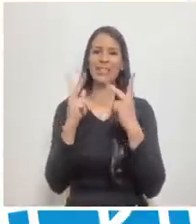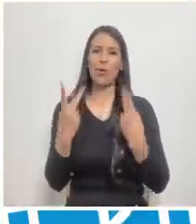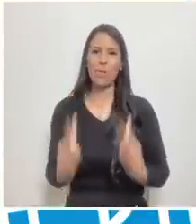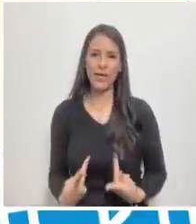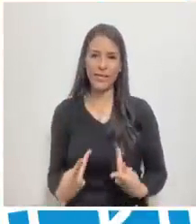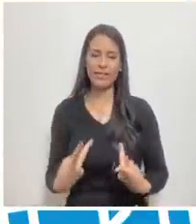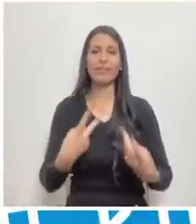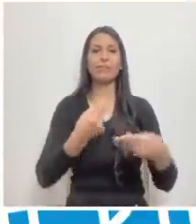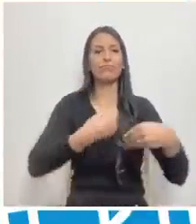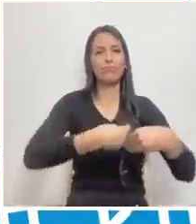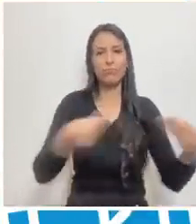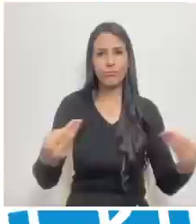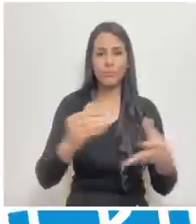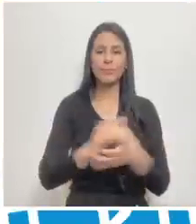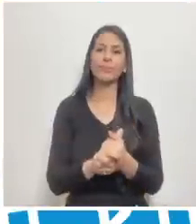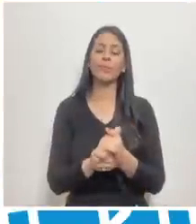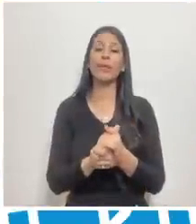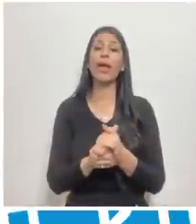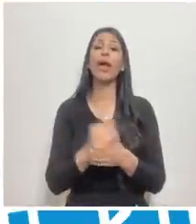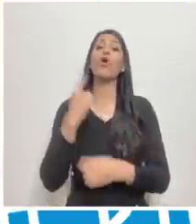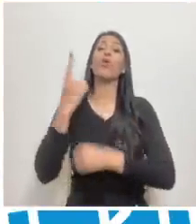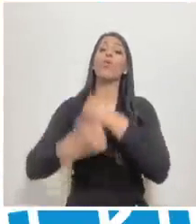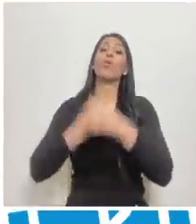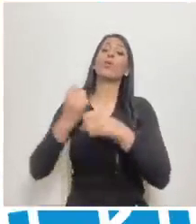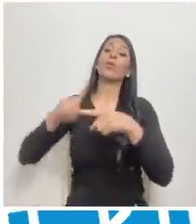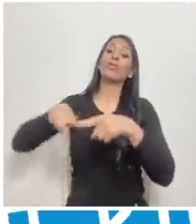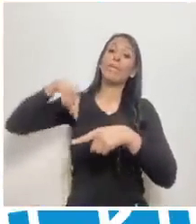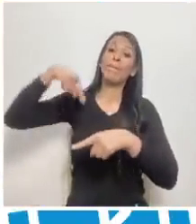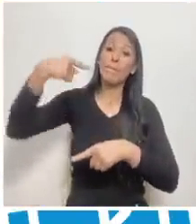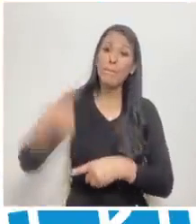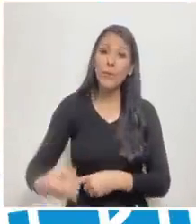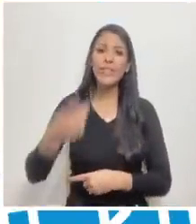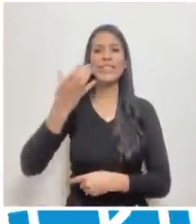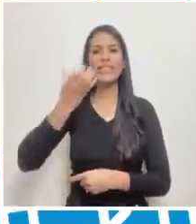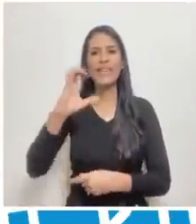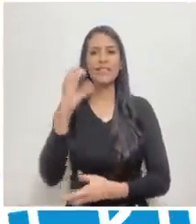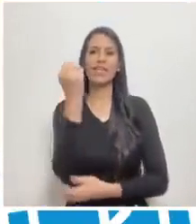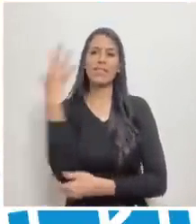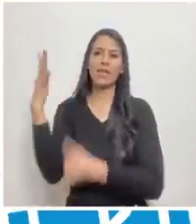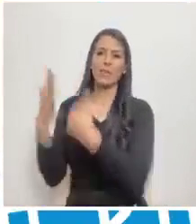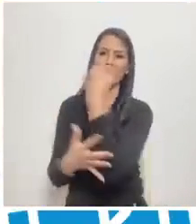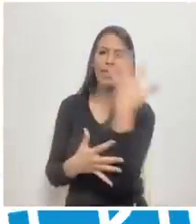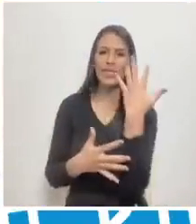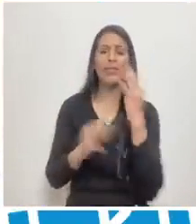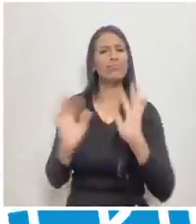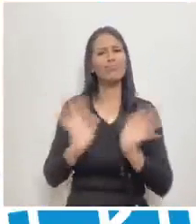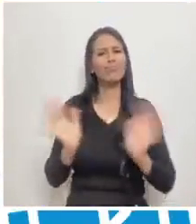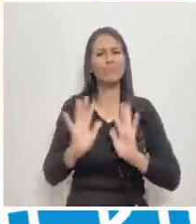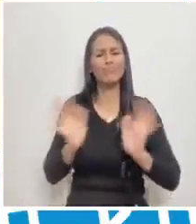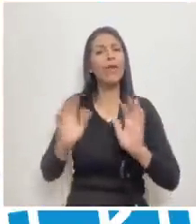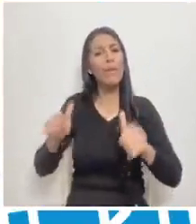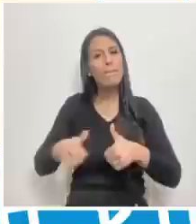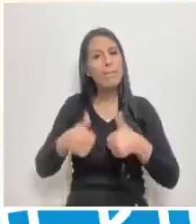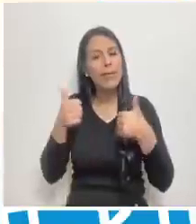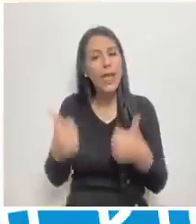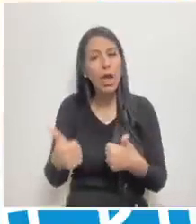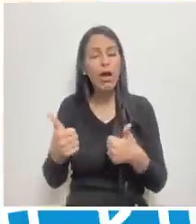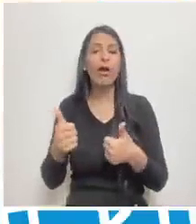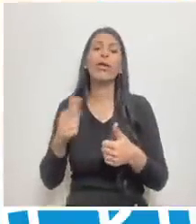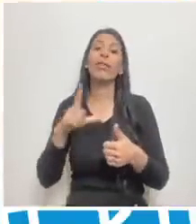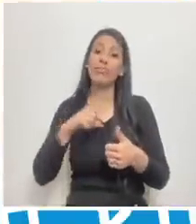acho que falta o feedback para o professor. Então, intercalando o caderno na turma aleatoriamente, como você